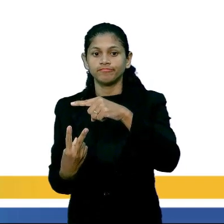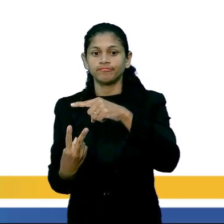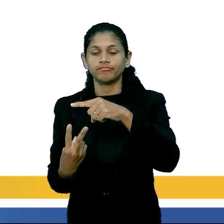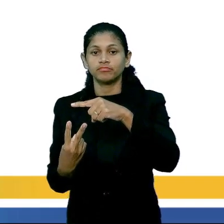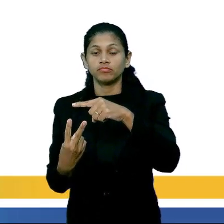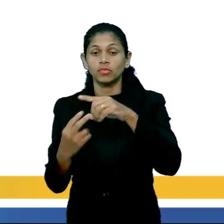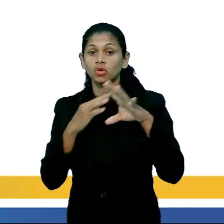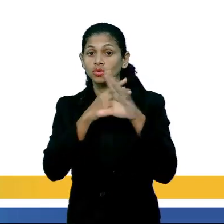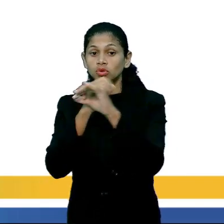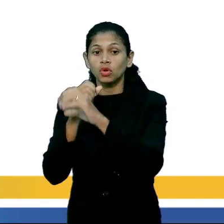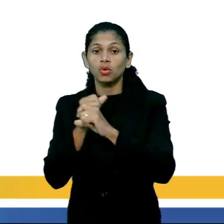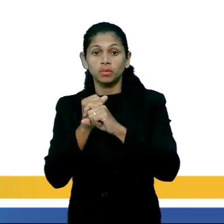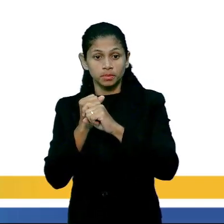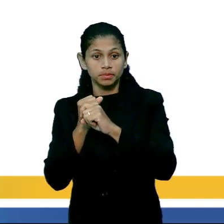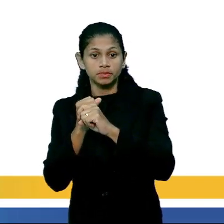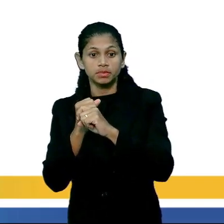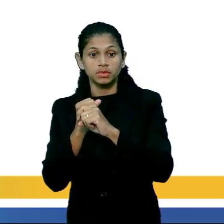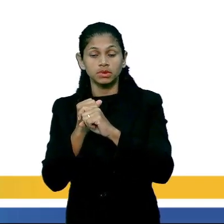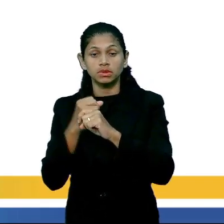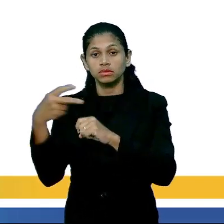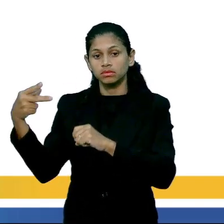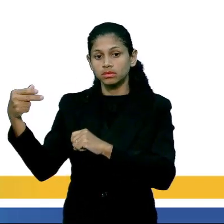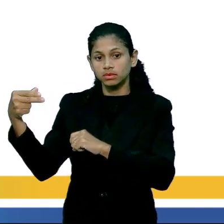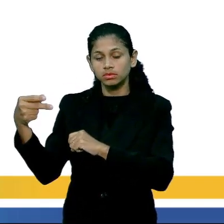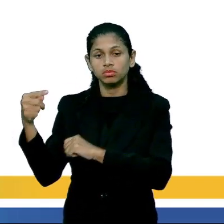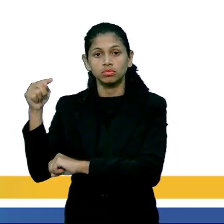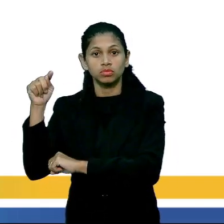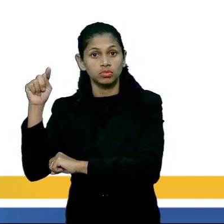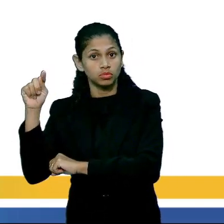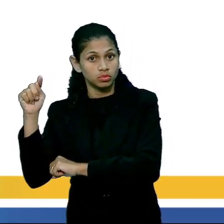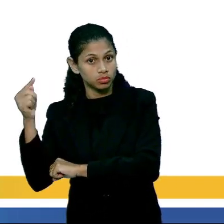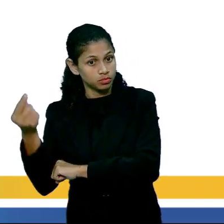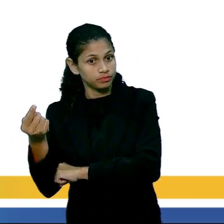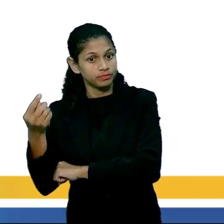dividido por dois é igual a 1,96